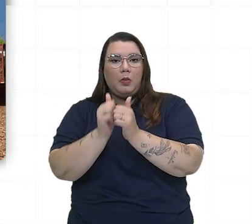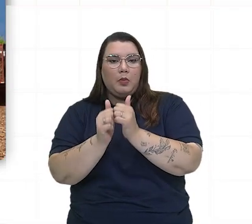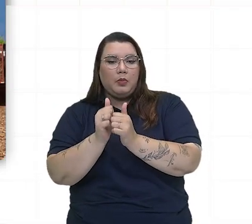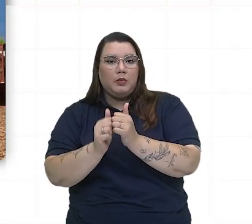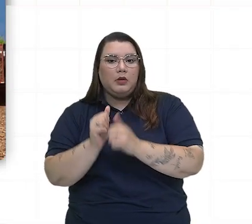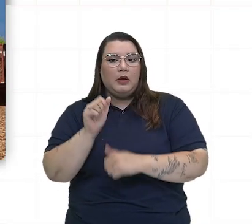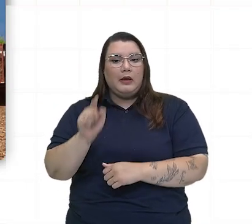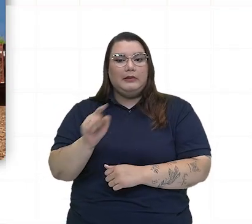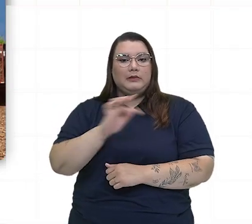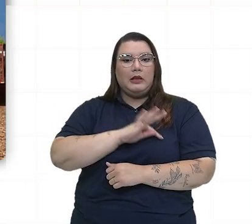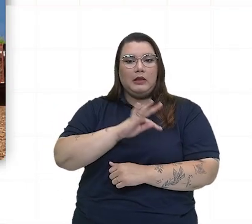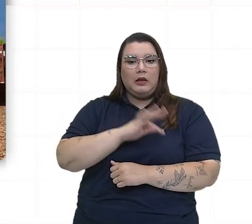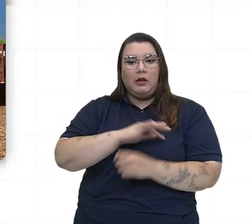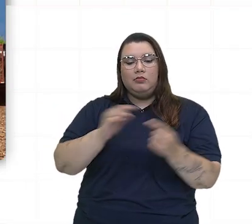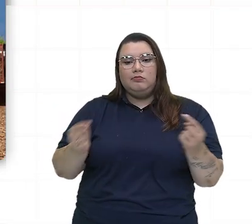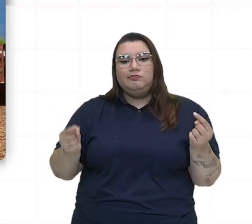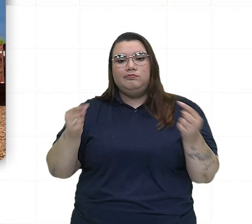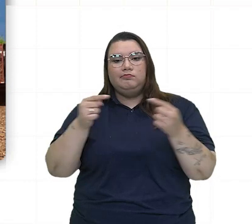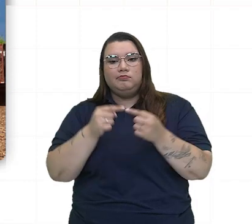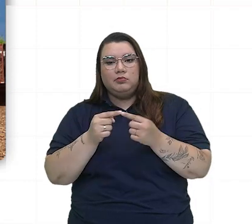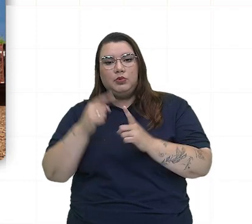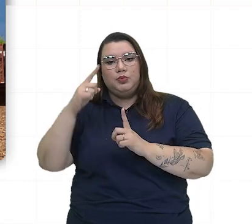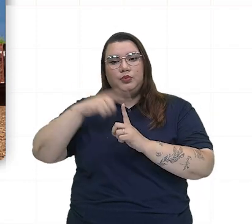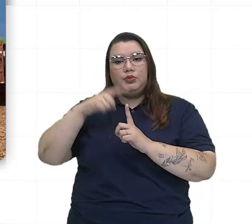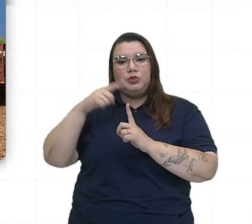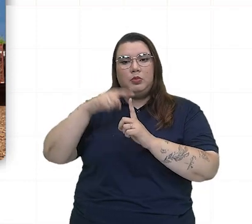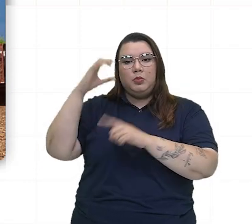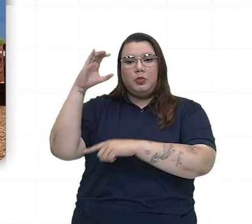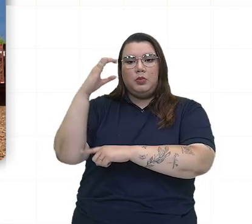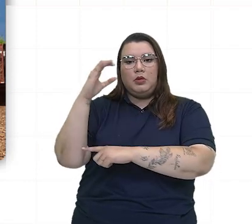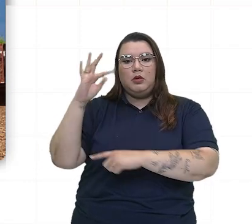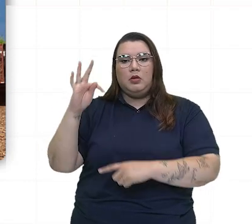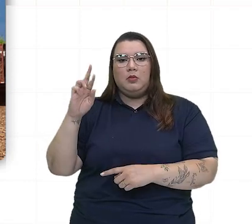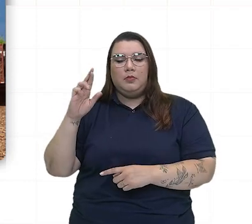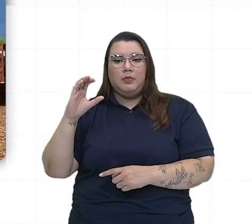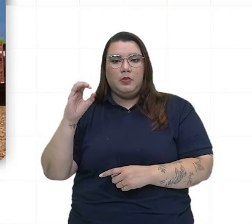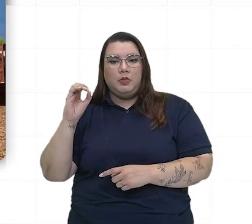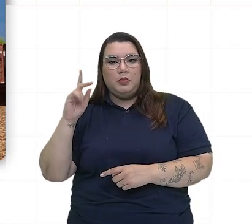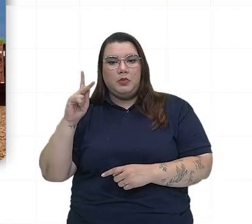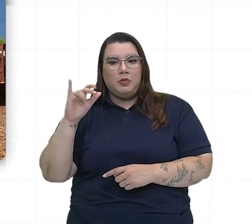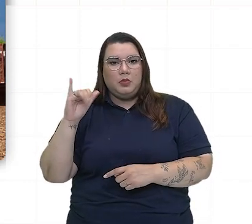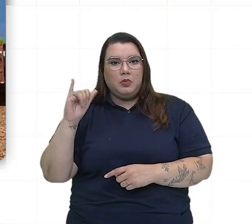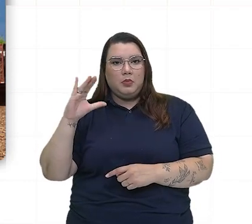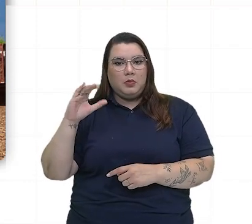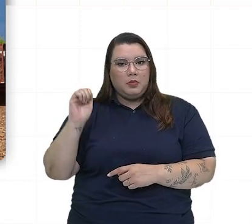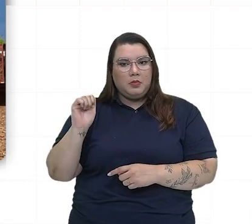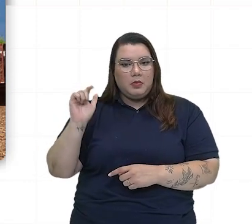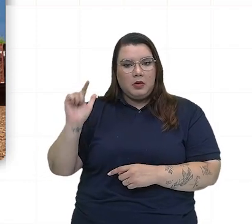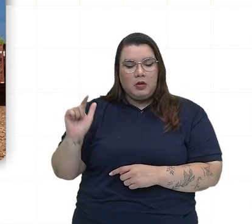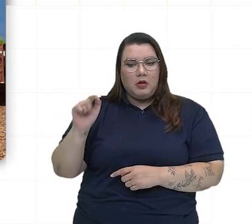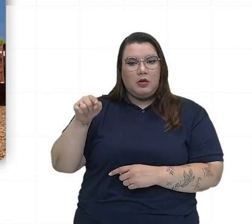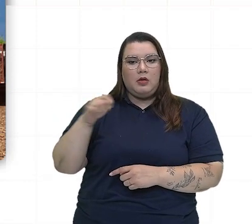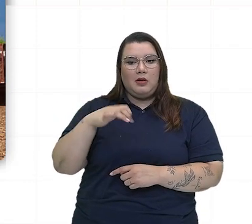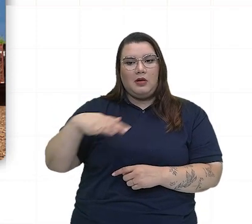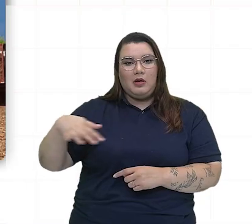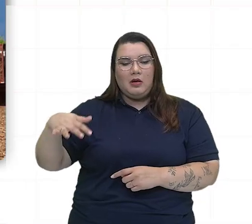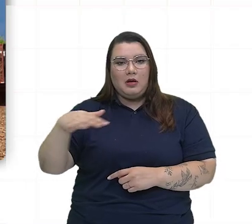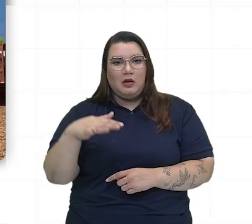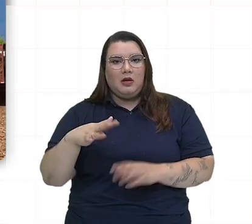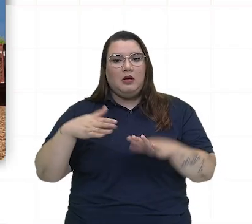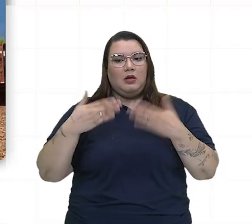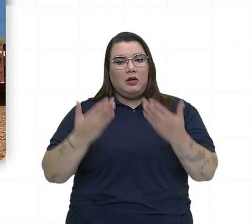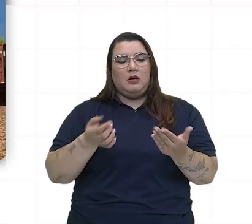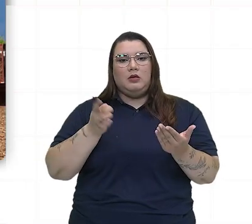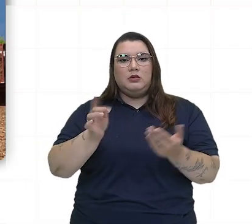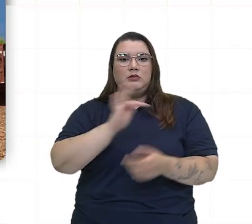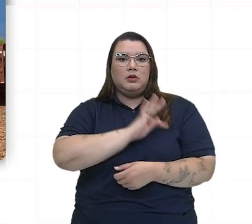às condições do clima, que é um clima tropical, devido às condições do solo, essa técnica